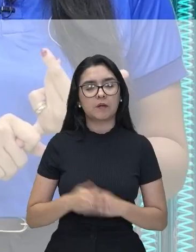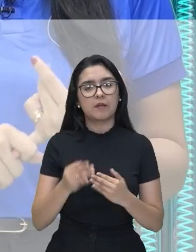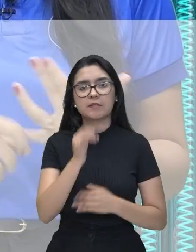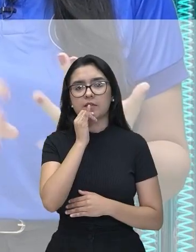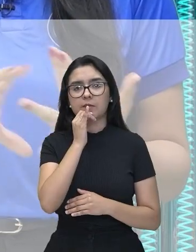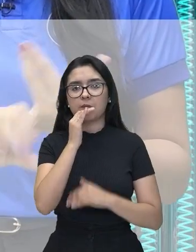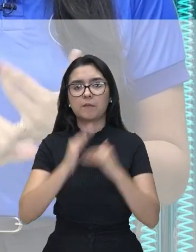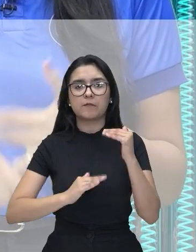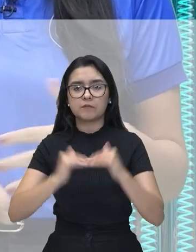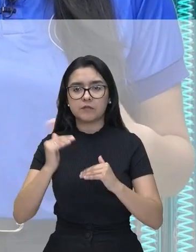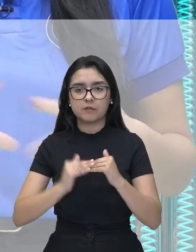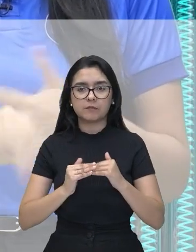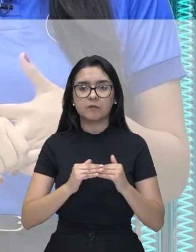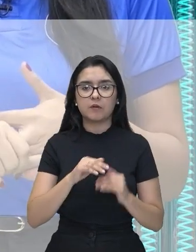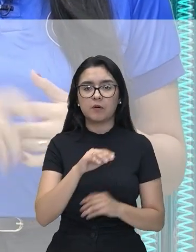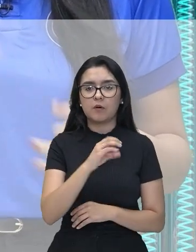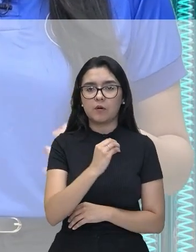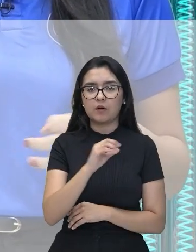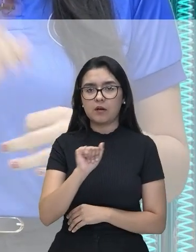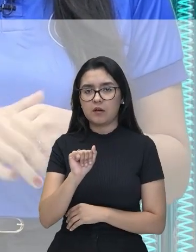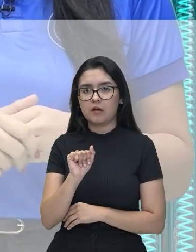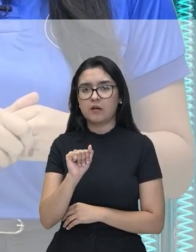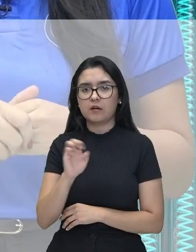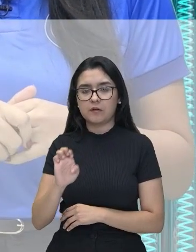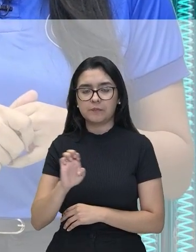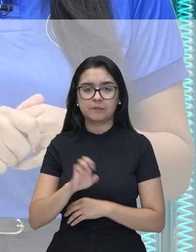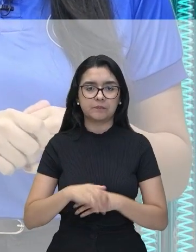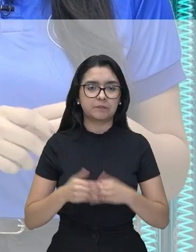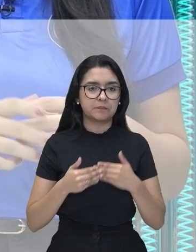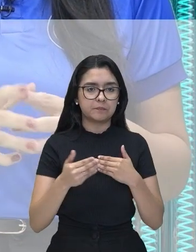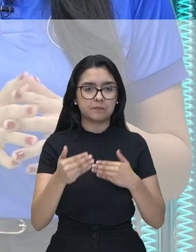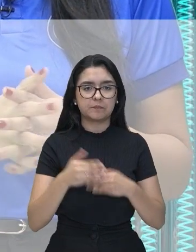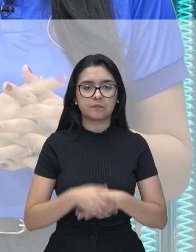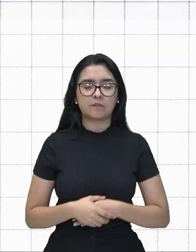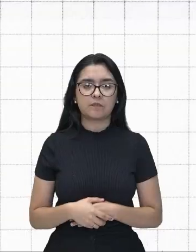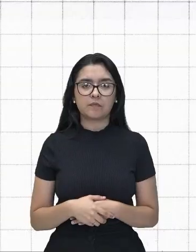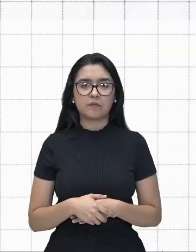exemplo, or, are e were. Let's check it. Vamos checar.